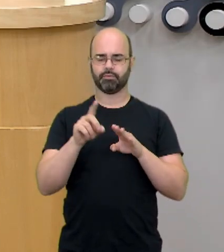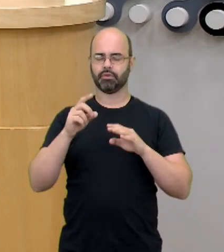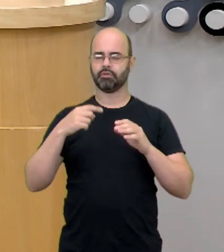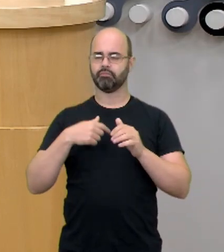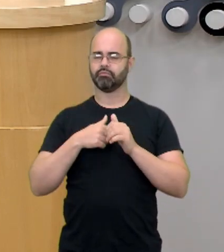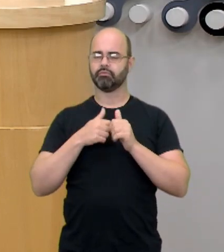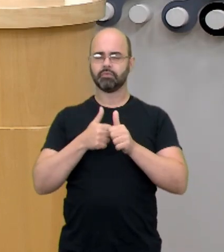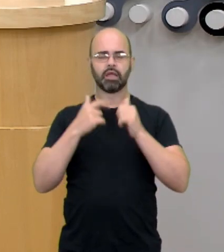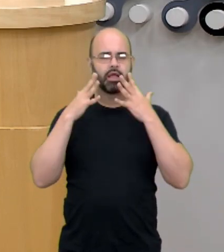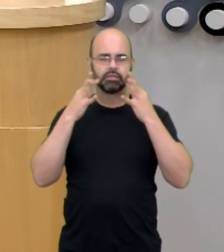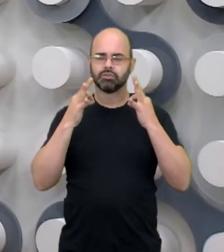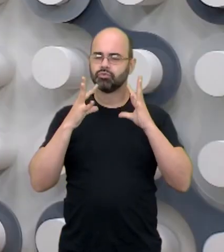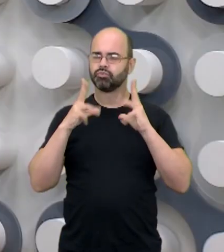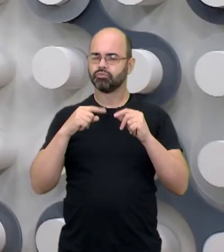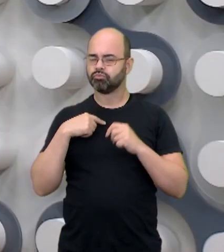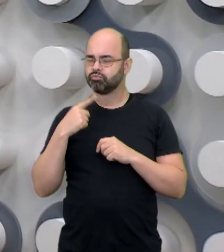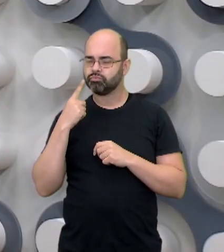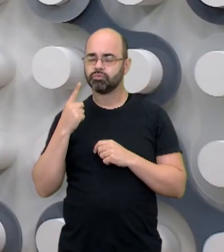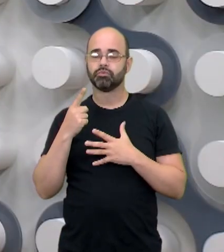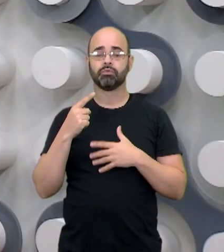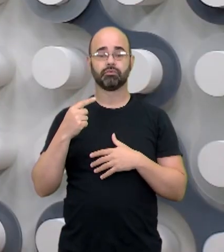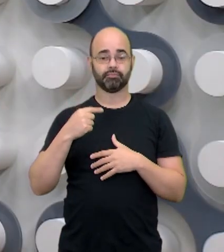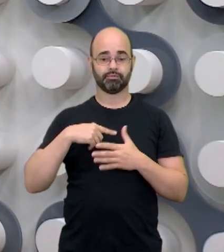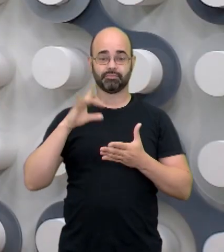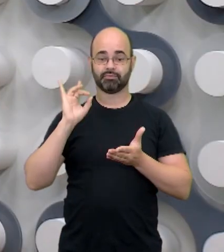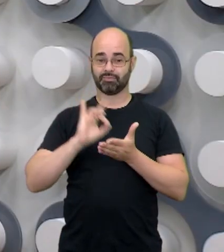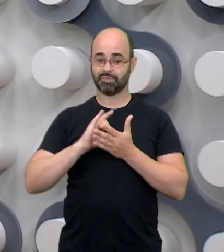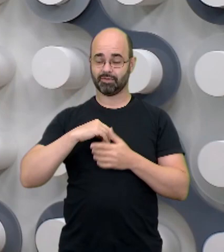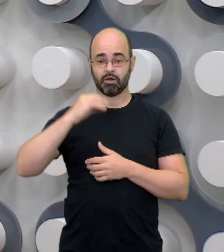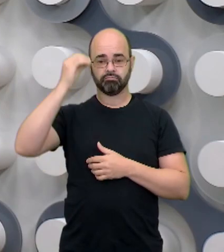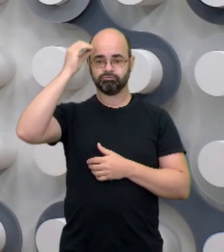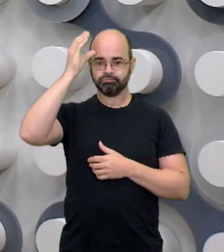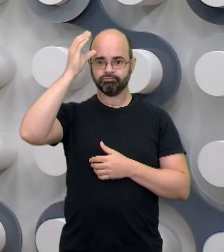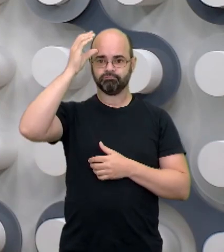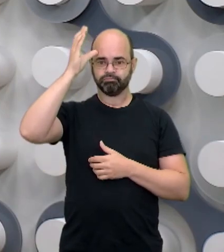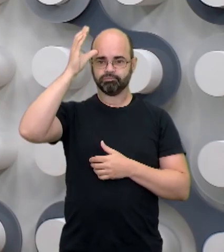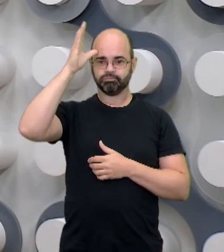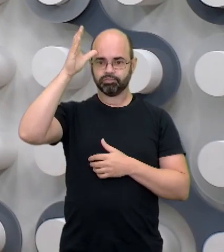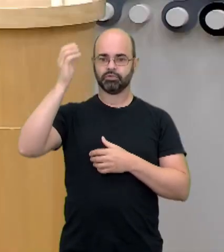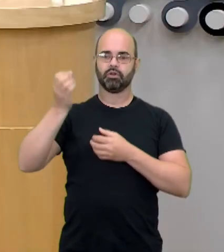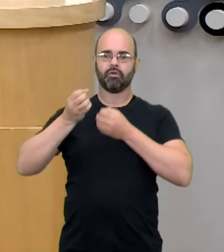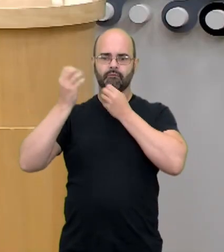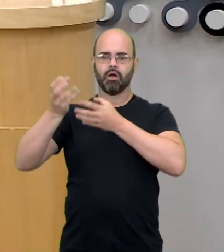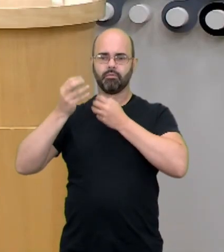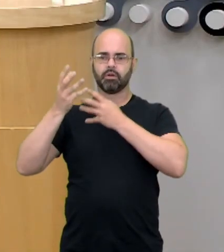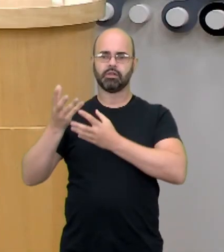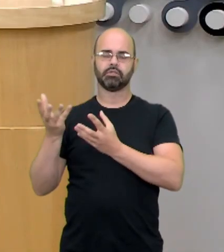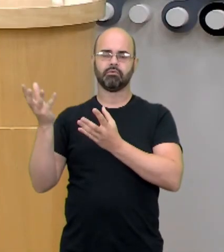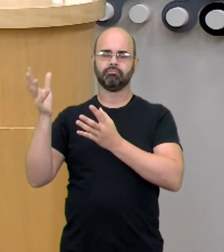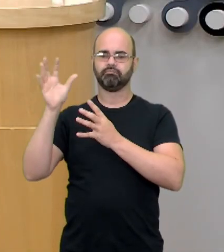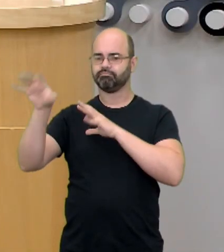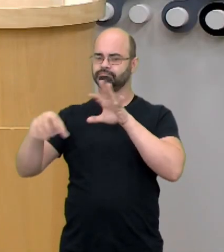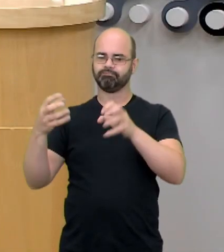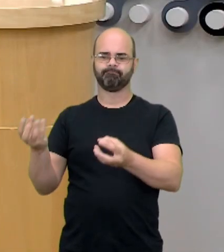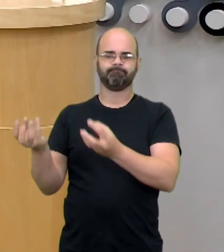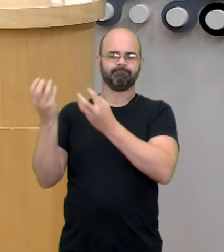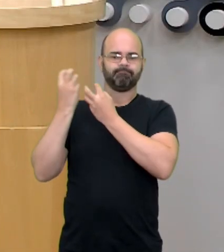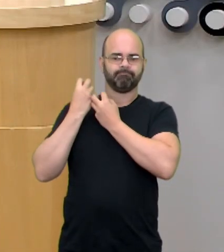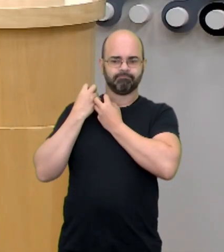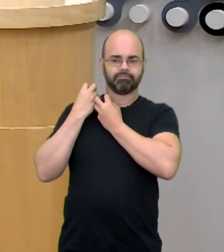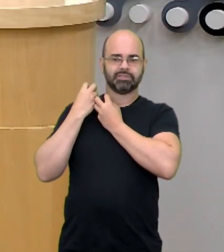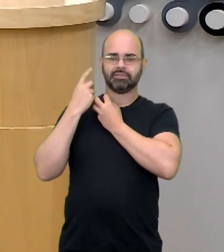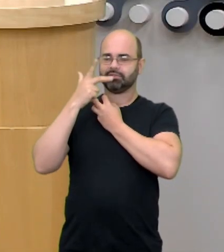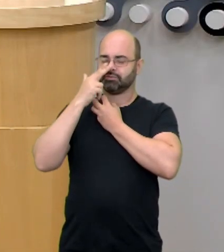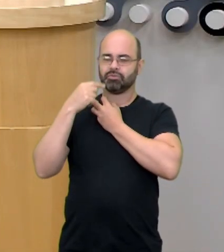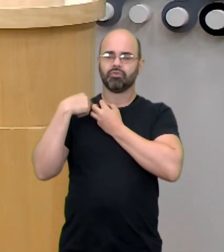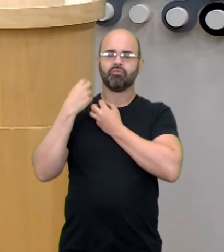perto todas. E, gente, eu estou saindo aqui 1 tonelada mais inteligente de cada vídeo. Ele traz muito conteúdo nas aulas, né? A professora Mara fez uma experimentação lá na quadra,